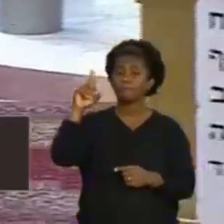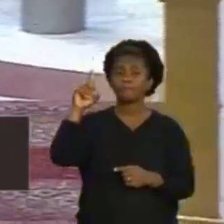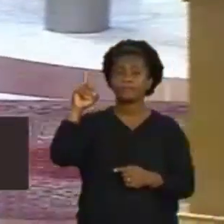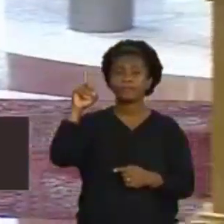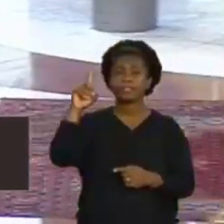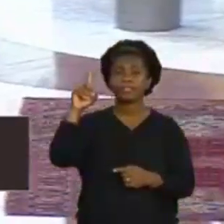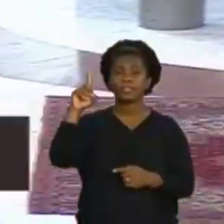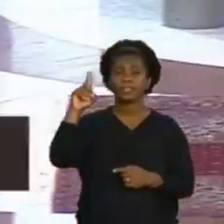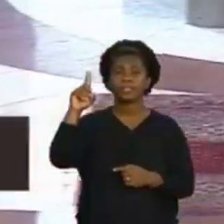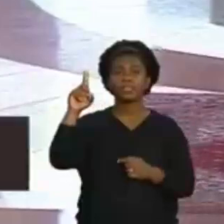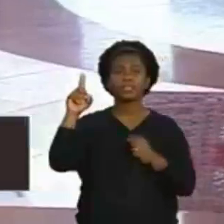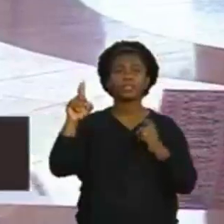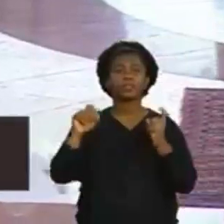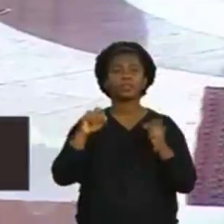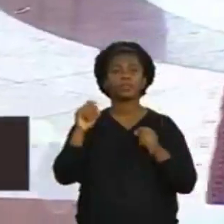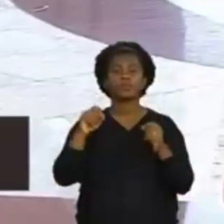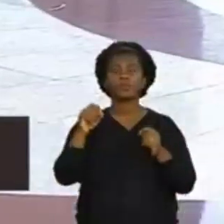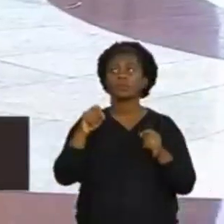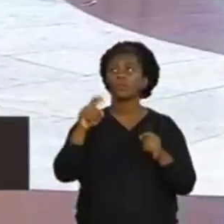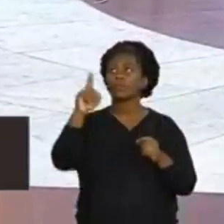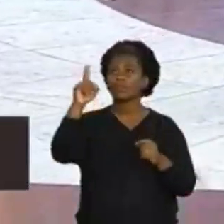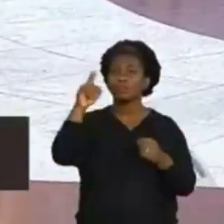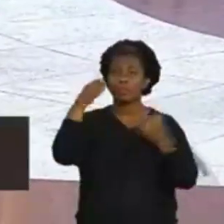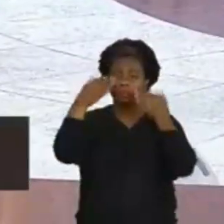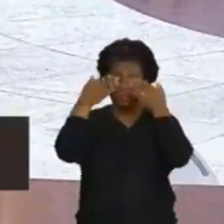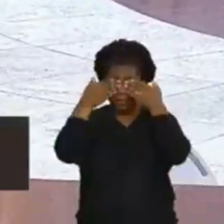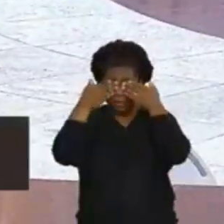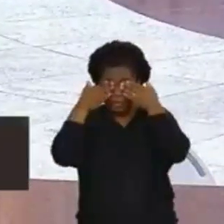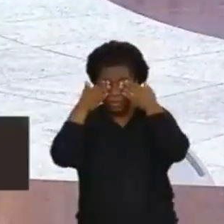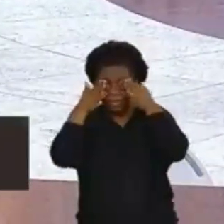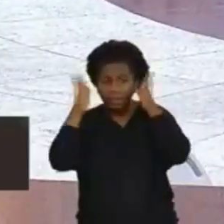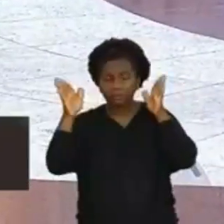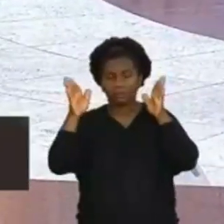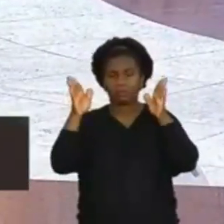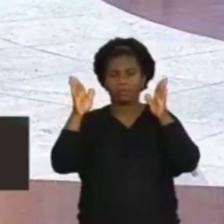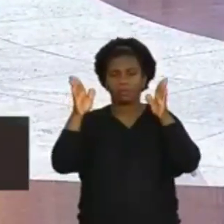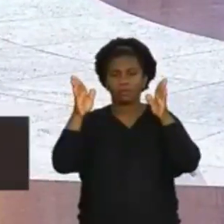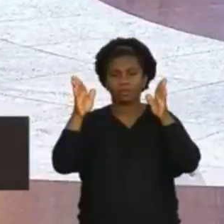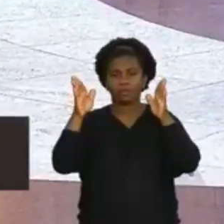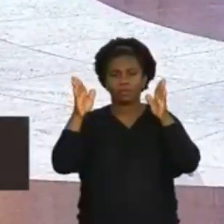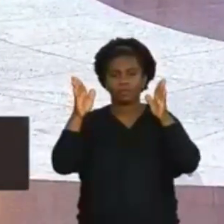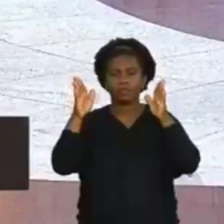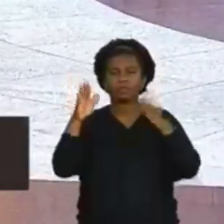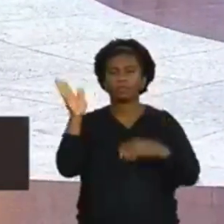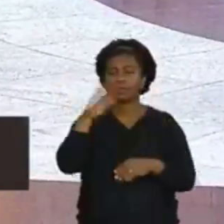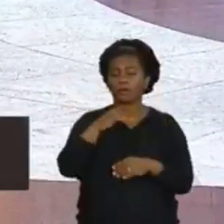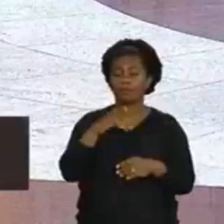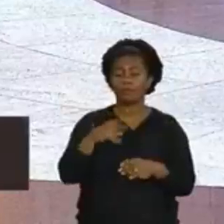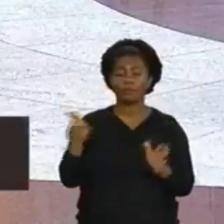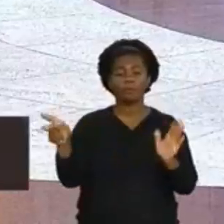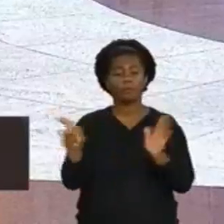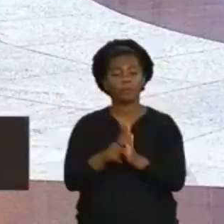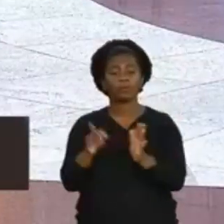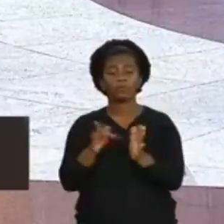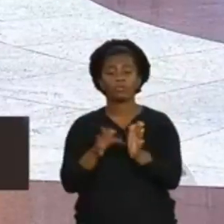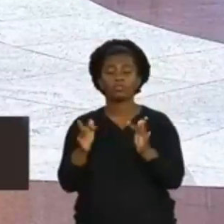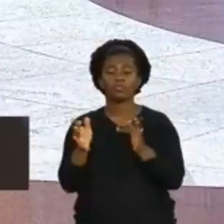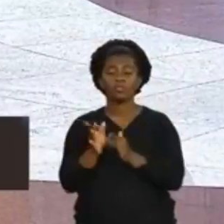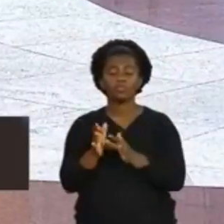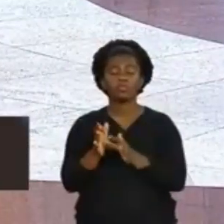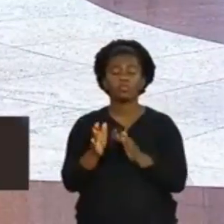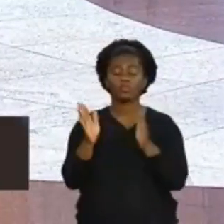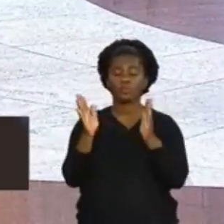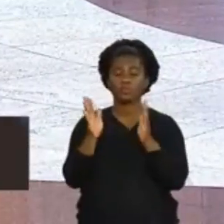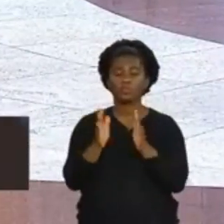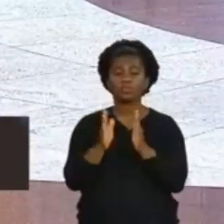Ele que abriu os nossos olhos acerca do mal. Foi o Senhor Jesus que ensinou a orar no Pai Nosso: livra-nos de